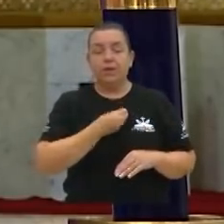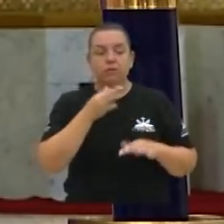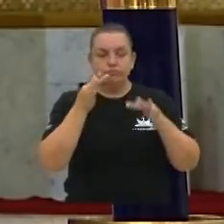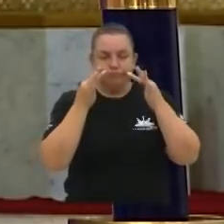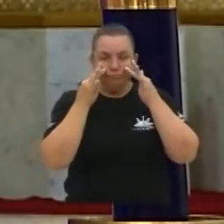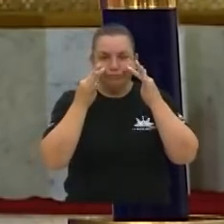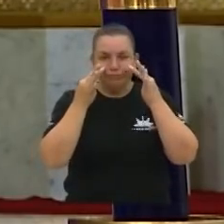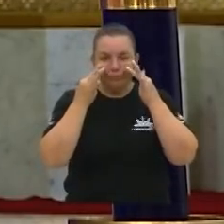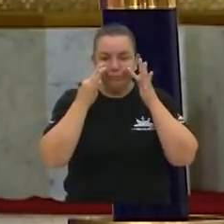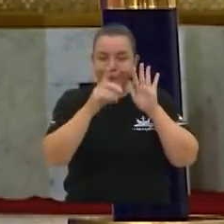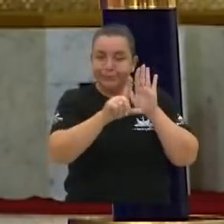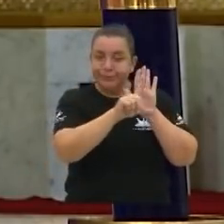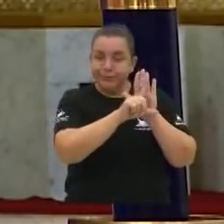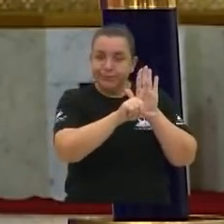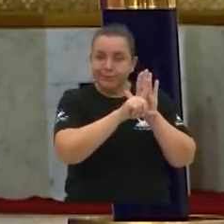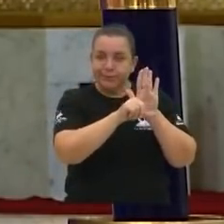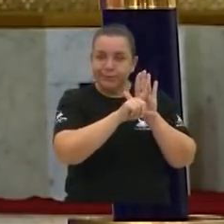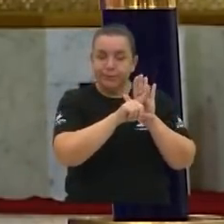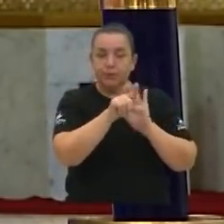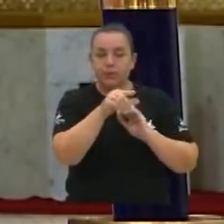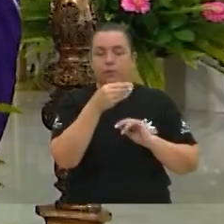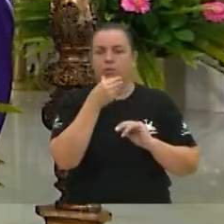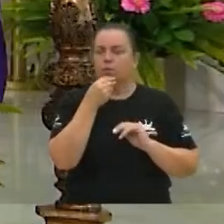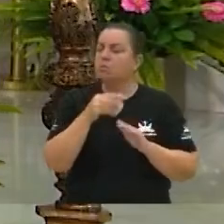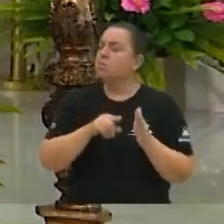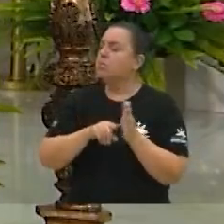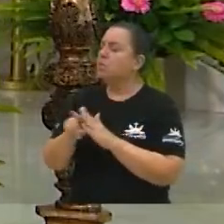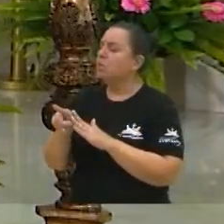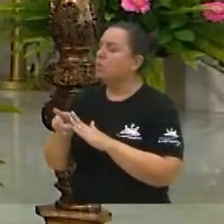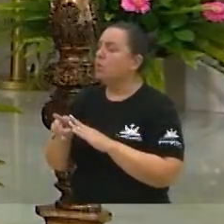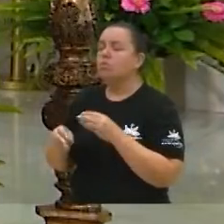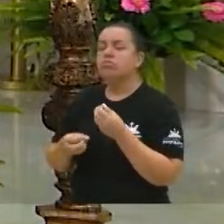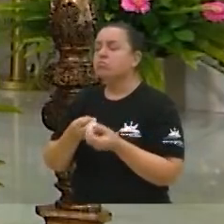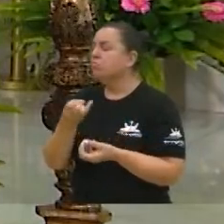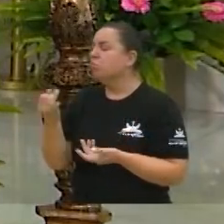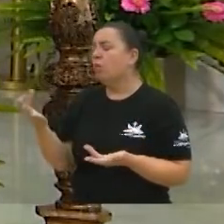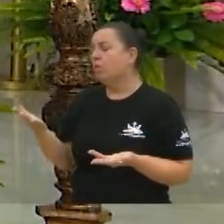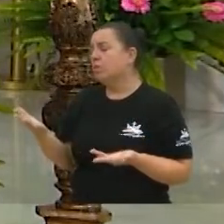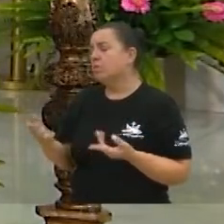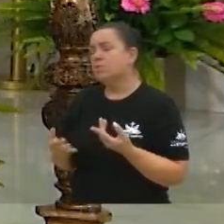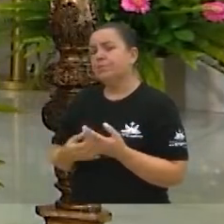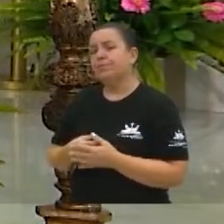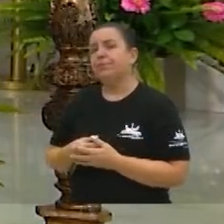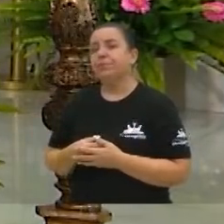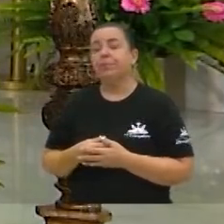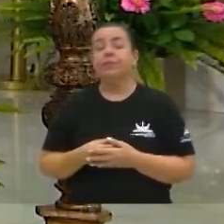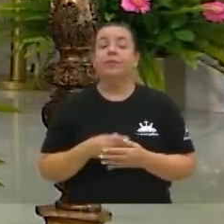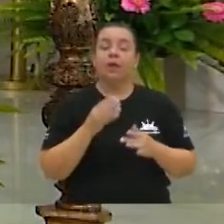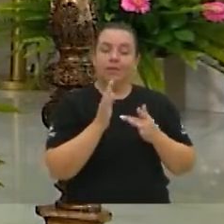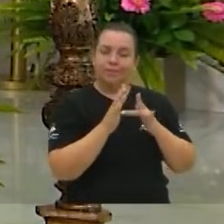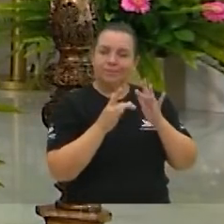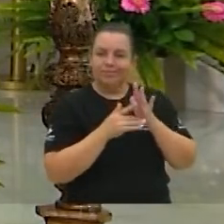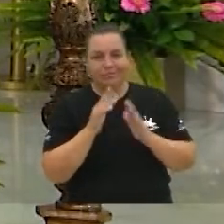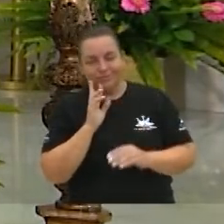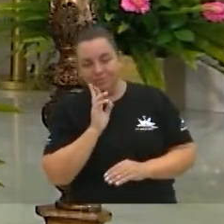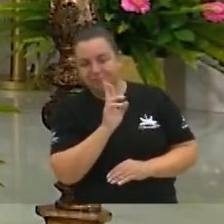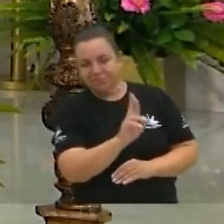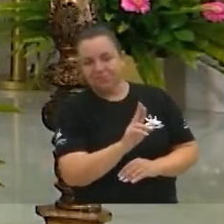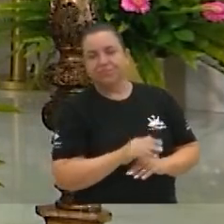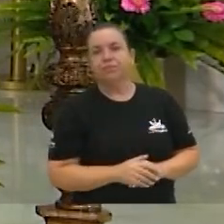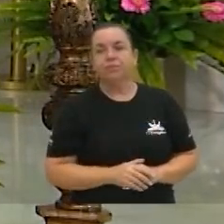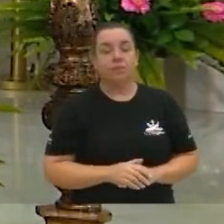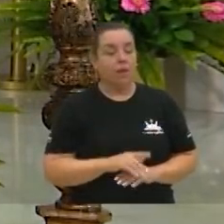observa os mandamentos o homem perguntou quais mandamentos Jesus respondeu